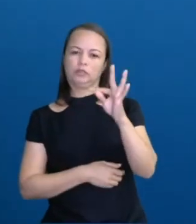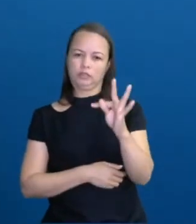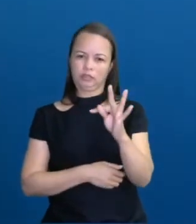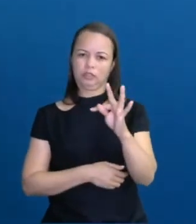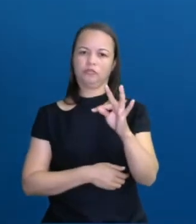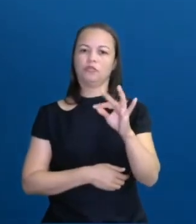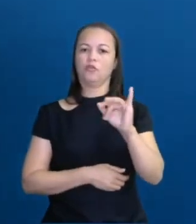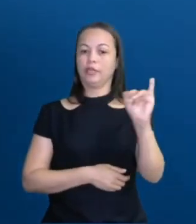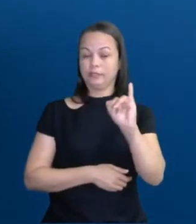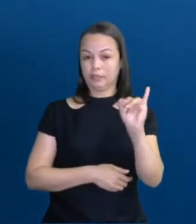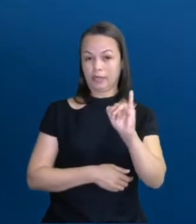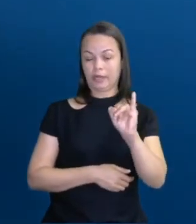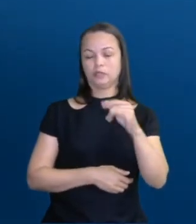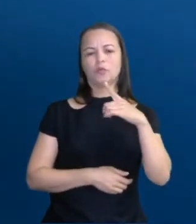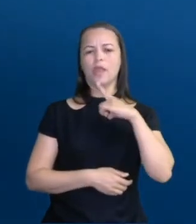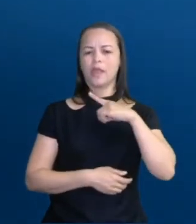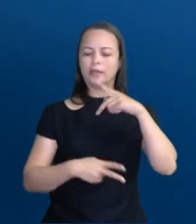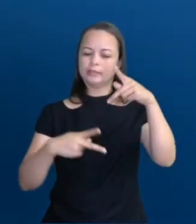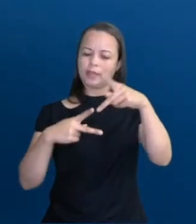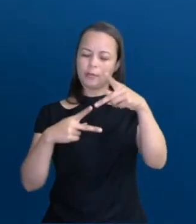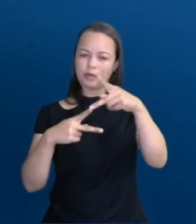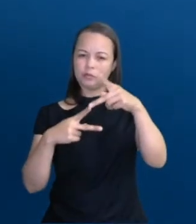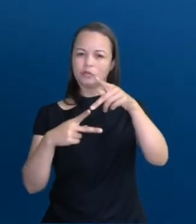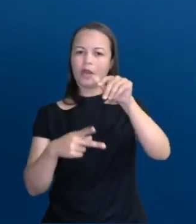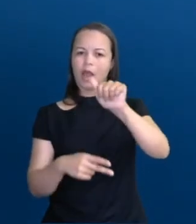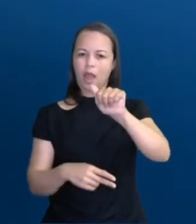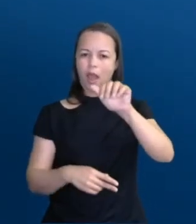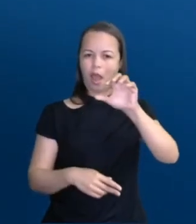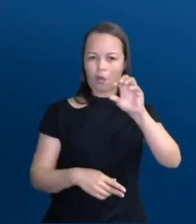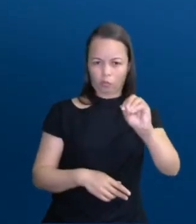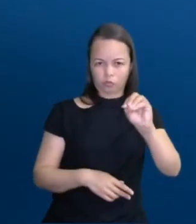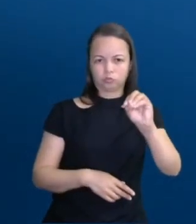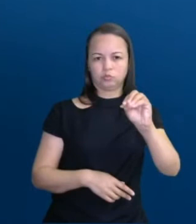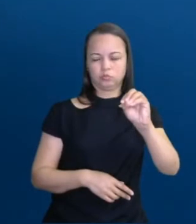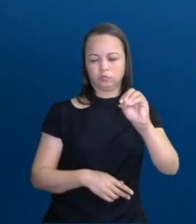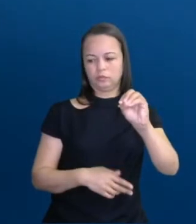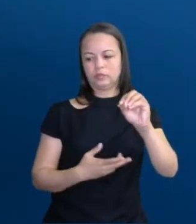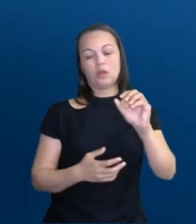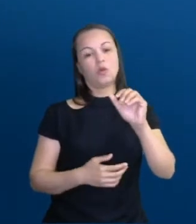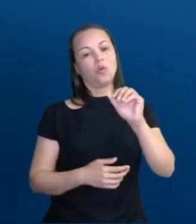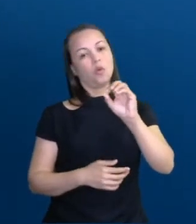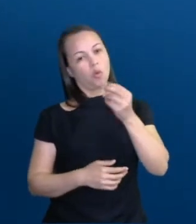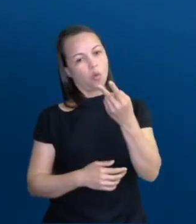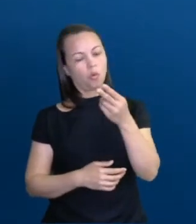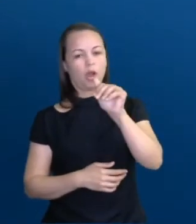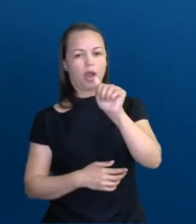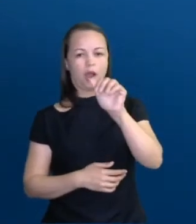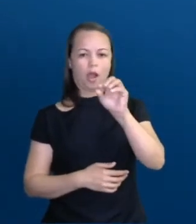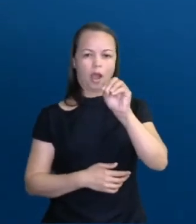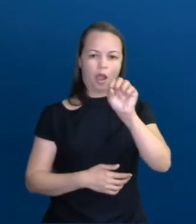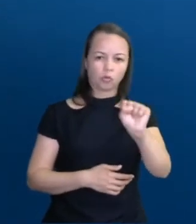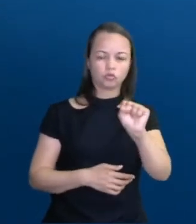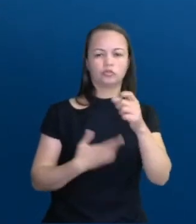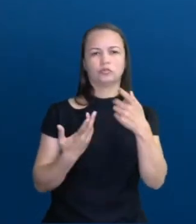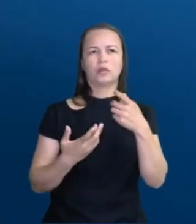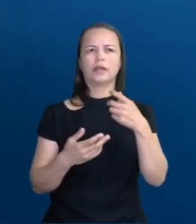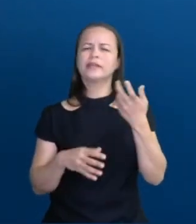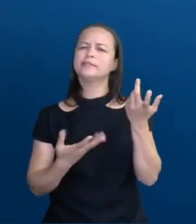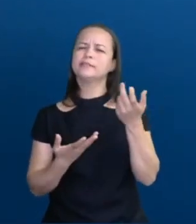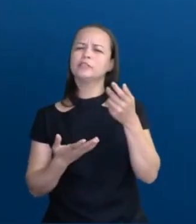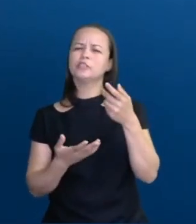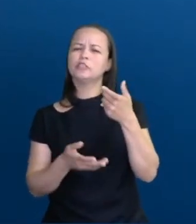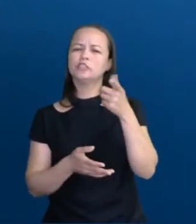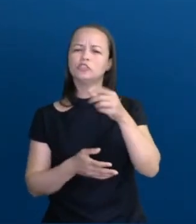indireto e ele vai receber a preposição a aos ainda existe um terceiro